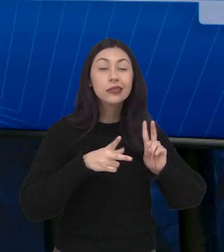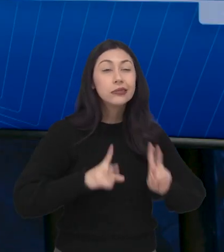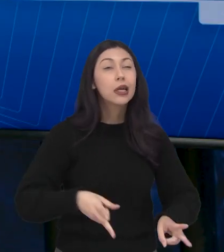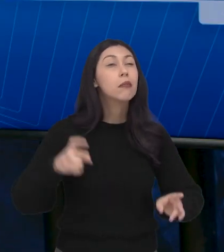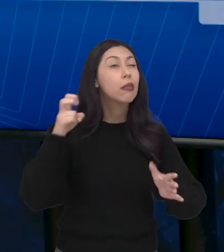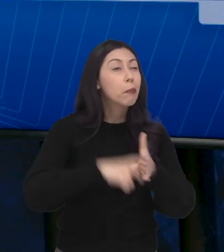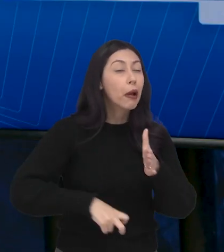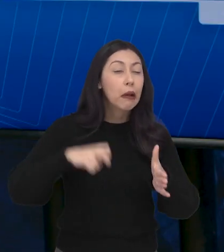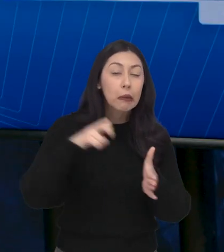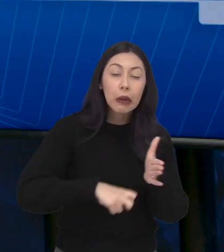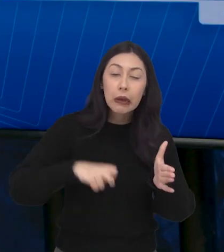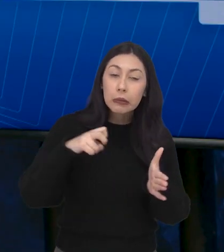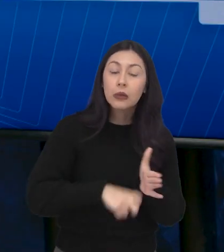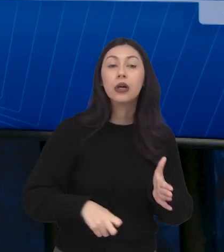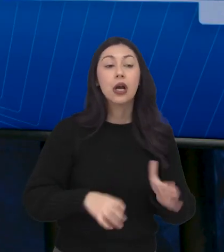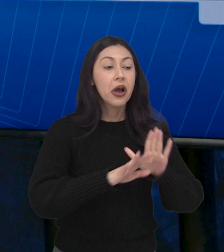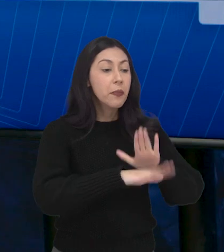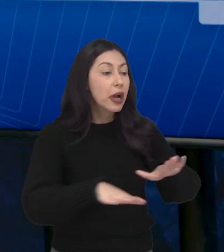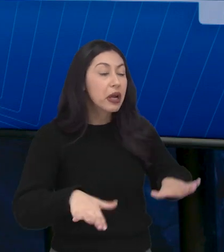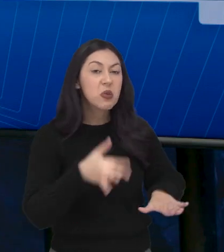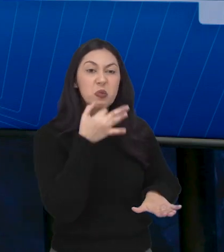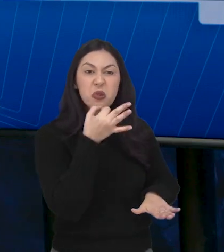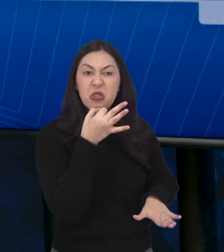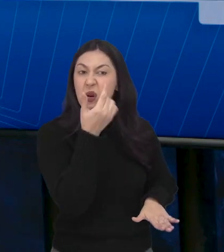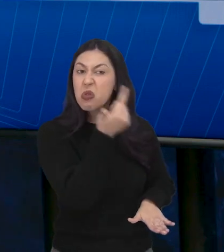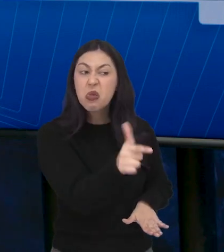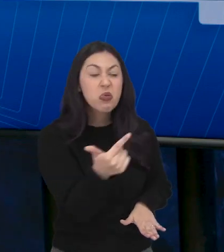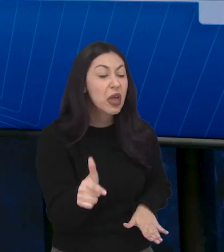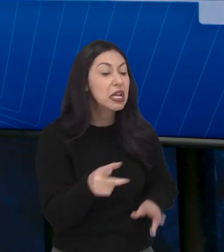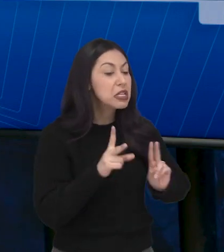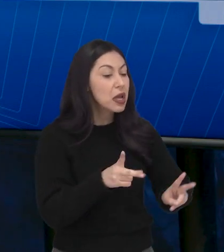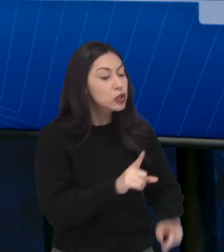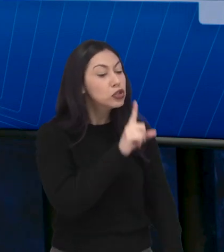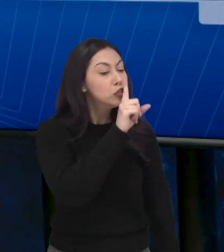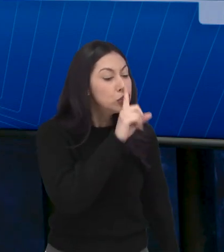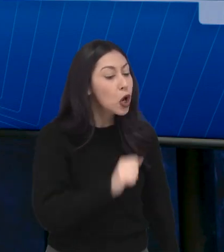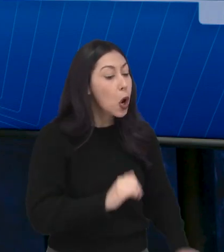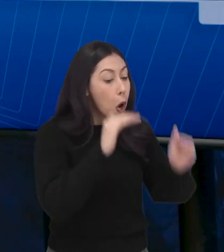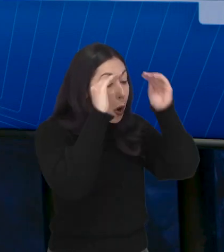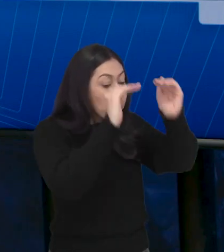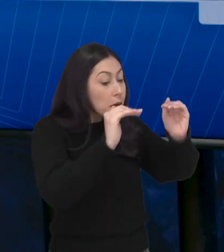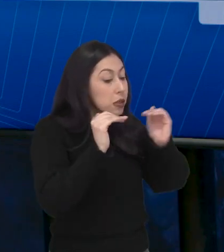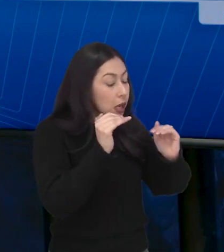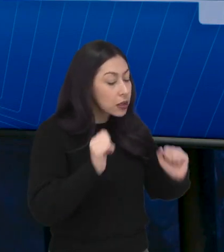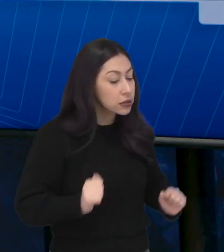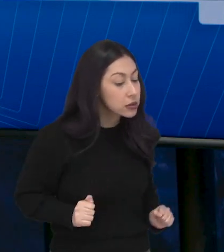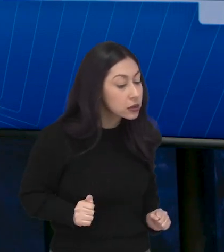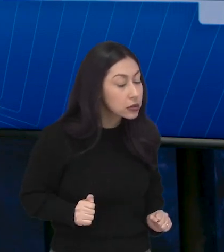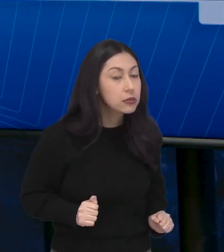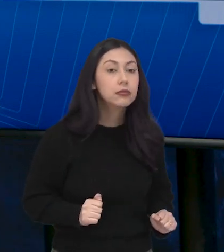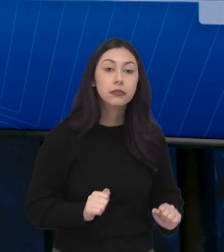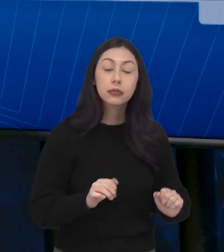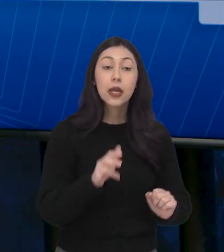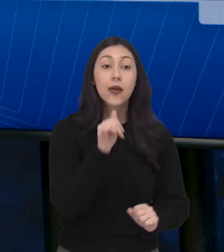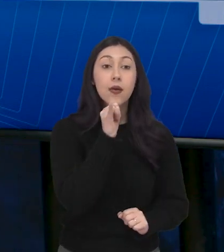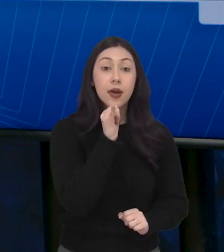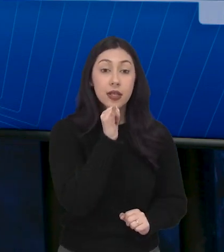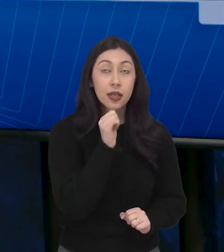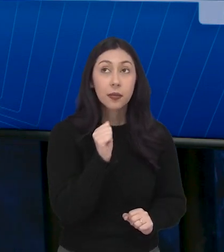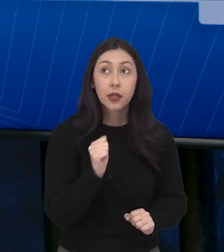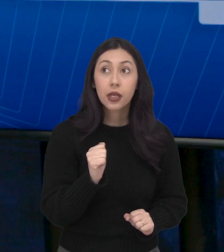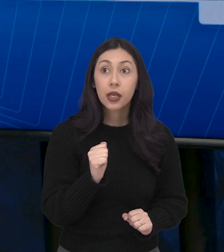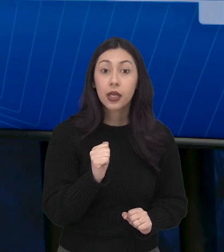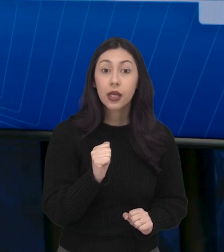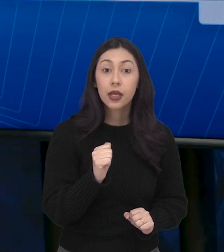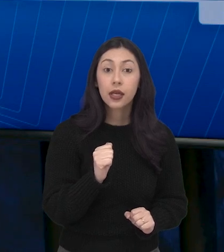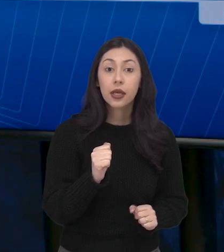muito punitiva. Então, assim, que a criança não tem vez, que fica quieto, né? Obedece, não precisa ouvir. Um exemplo